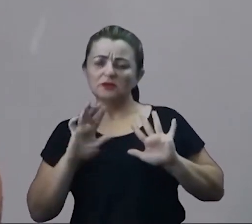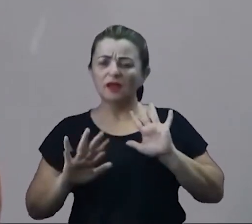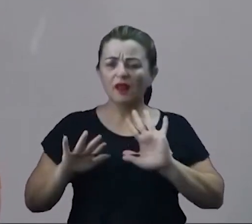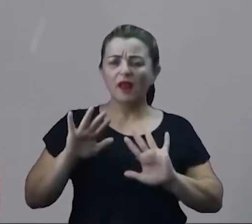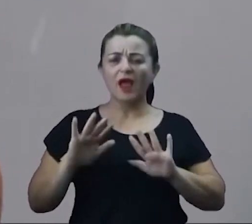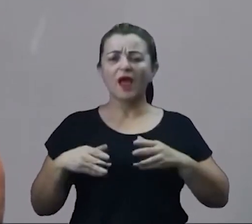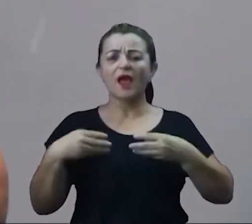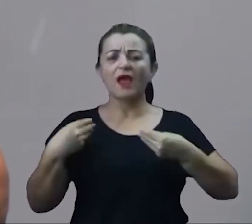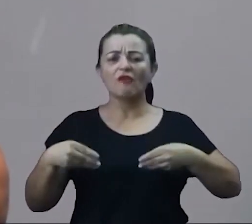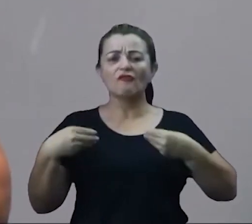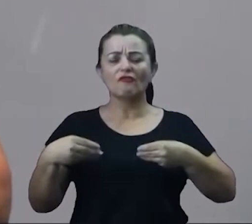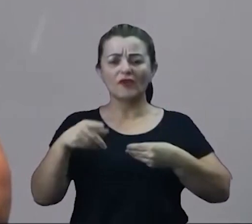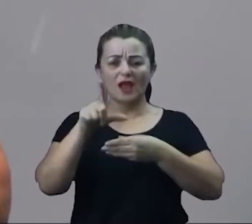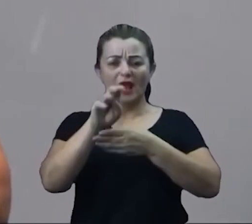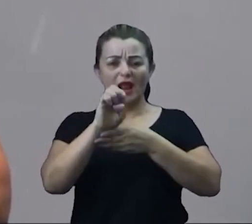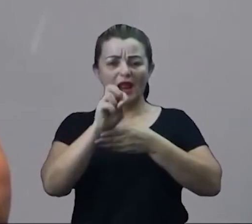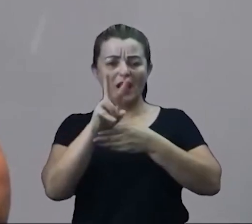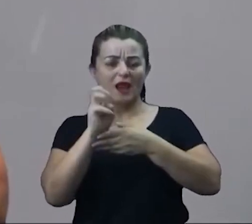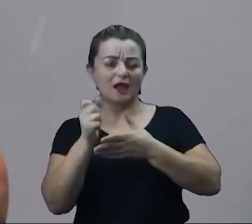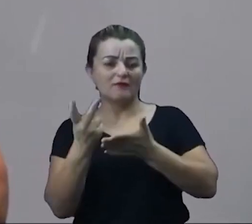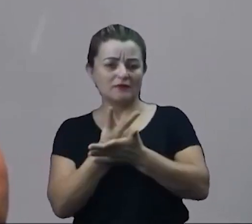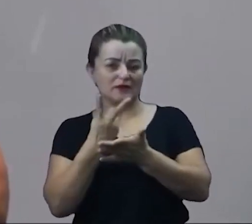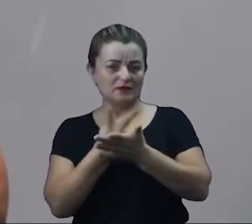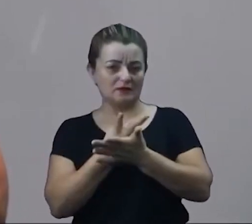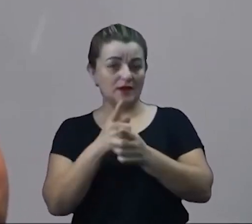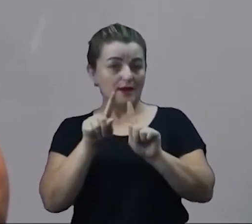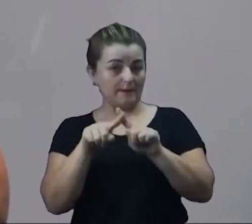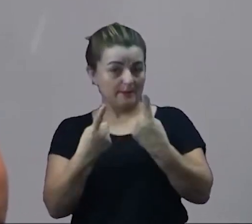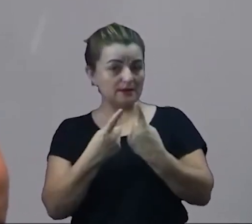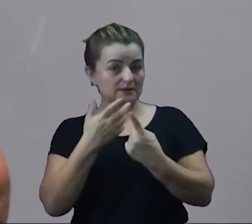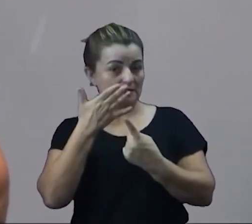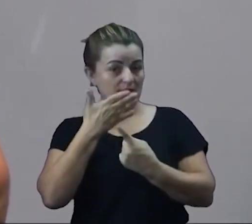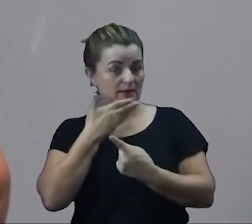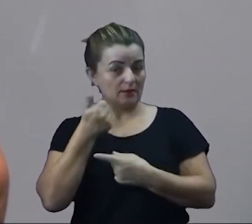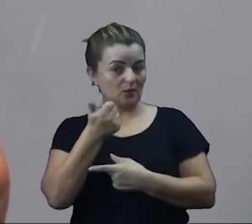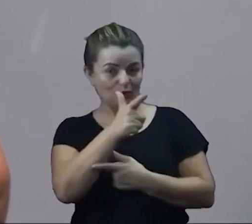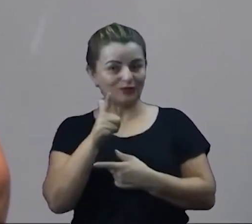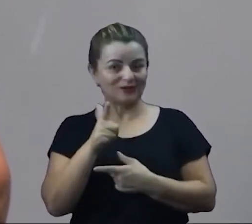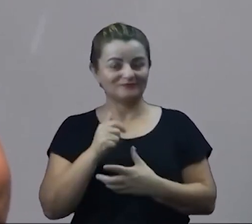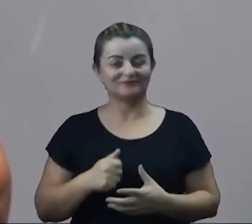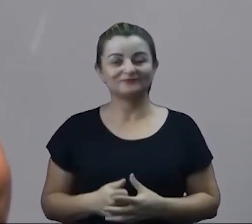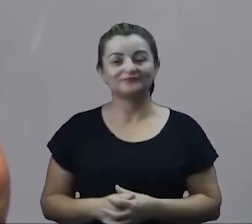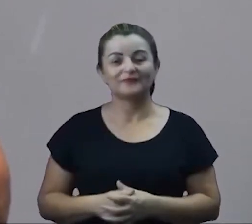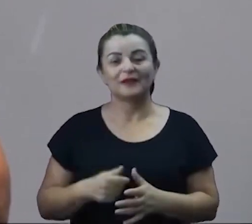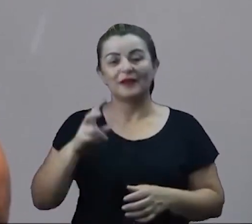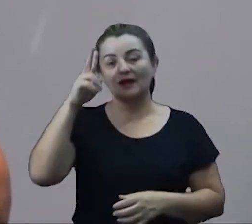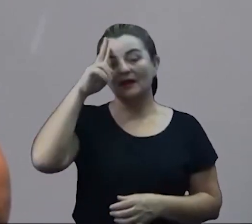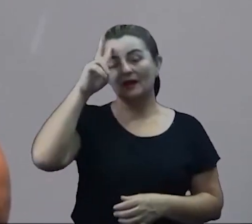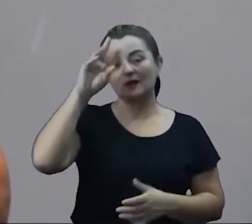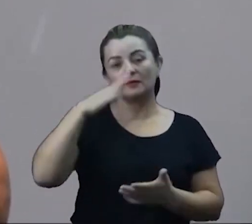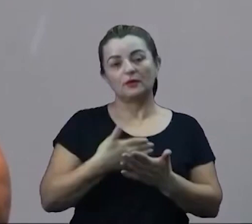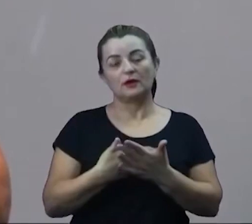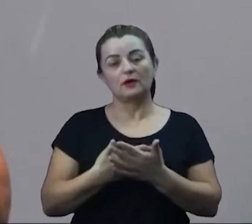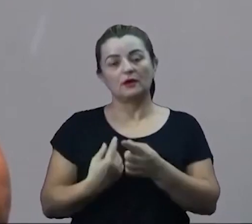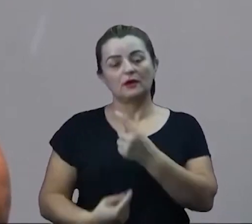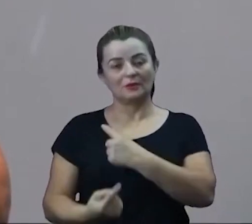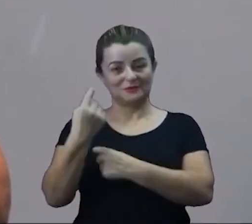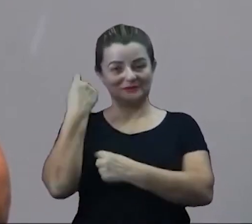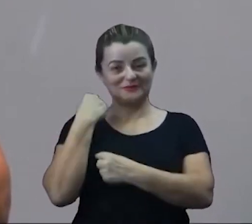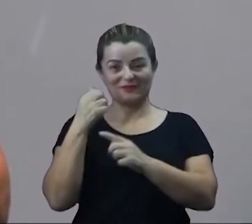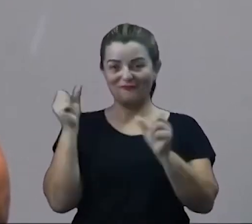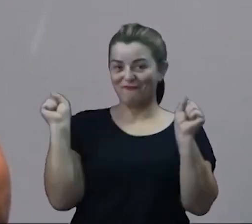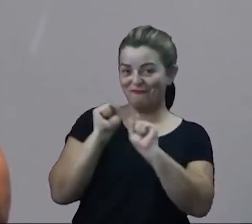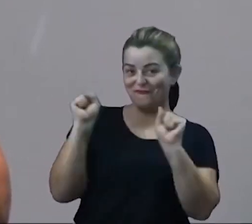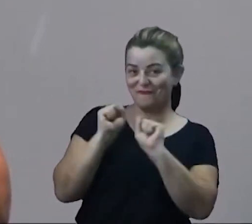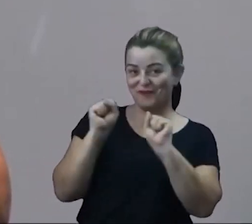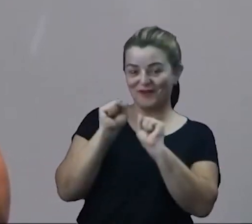tá bom? Mas estude para que eles sejam mínimos, tudo bem? Bom, lembramos a aula anterior, já estamos aqui fãs da Larissa,